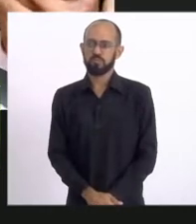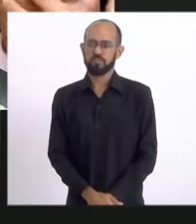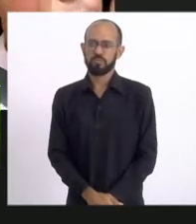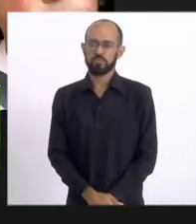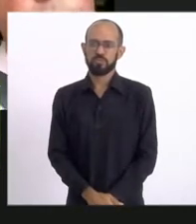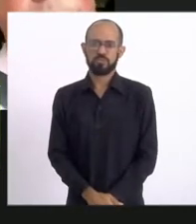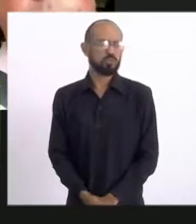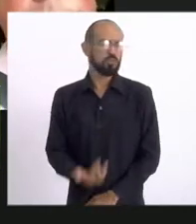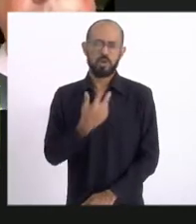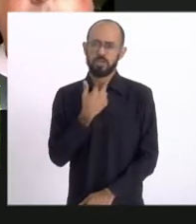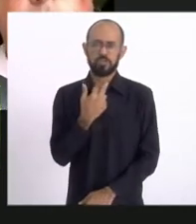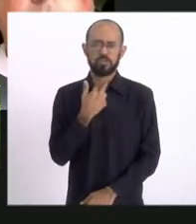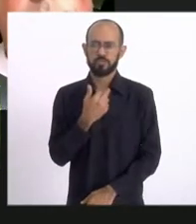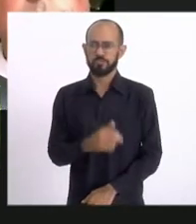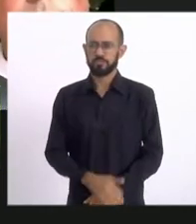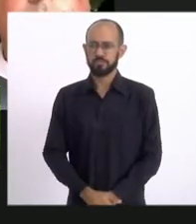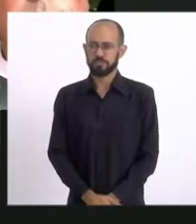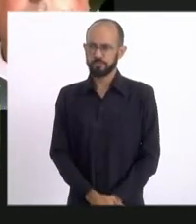Não pode.